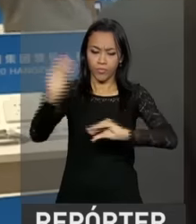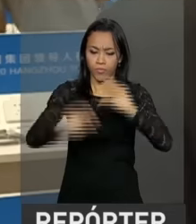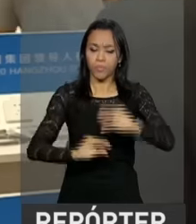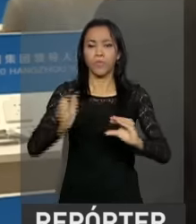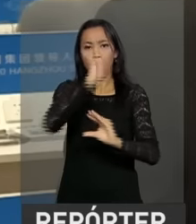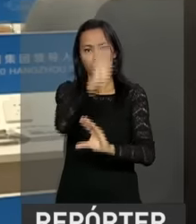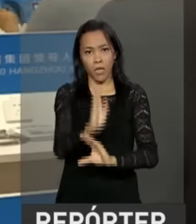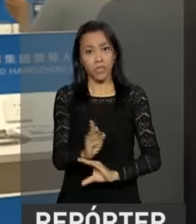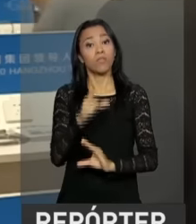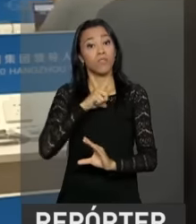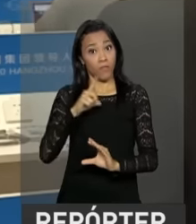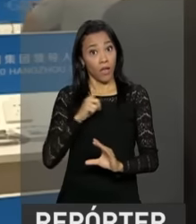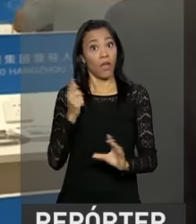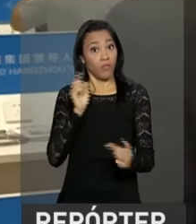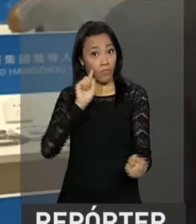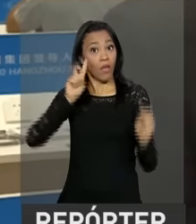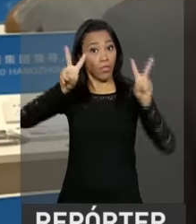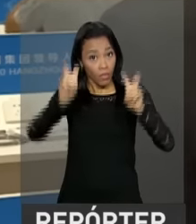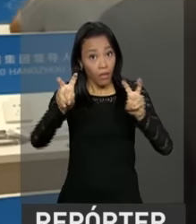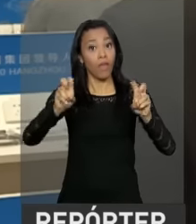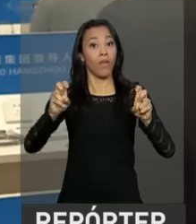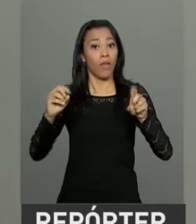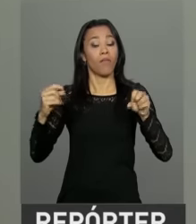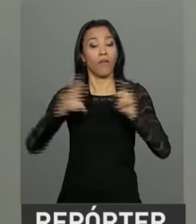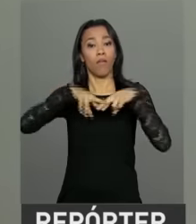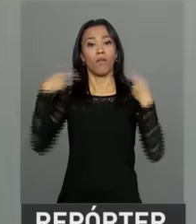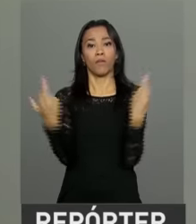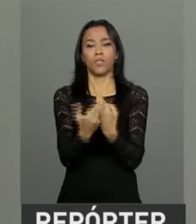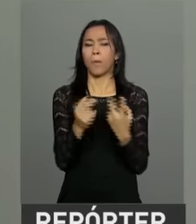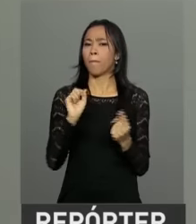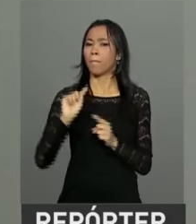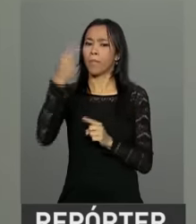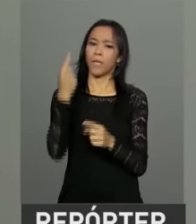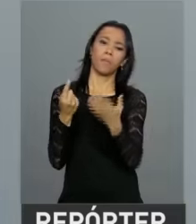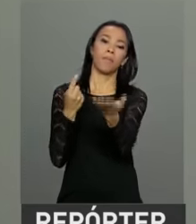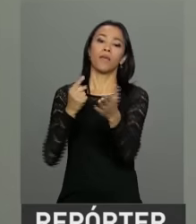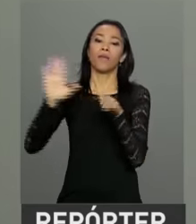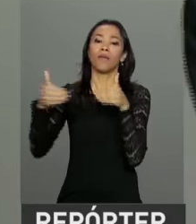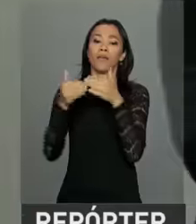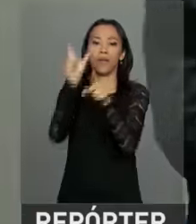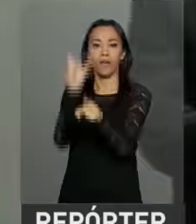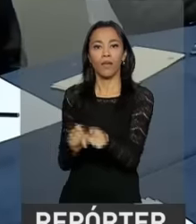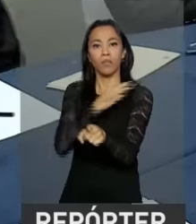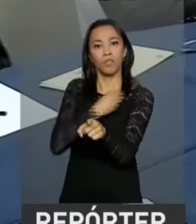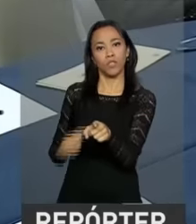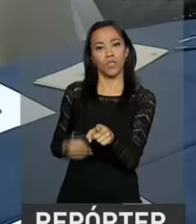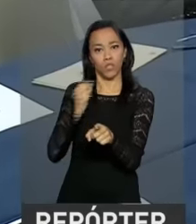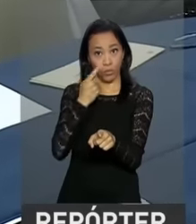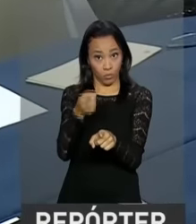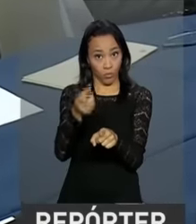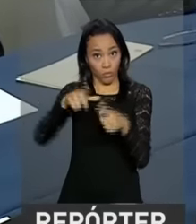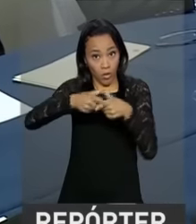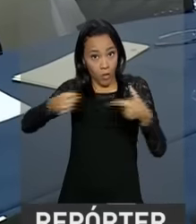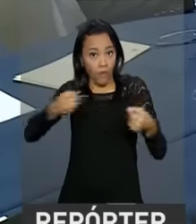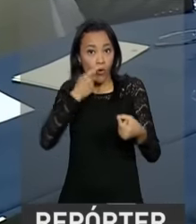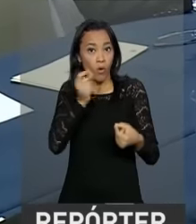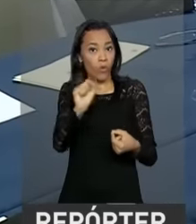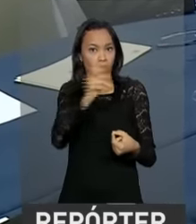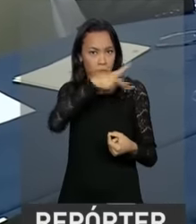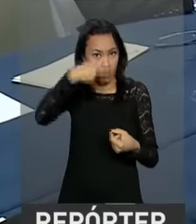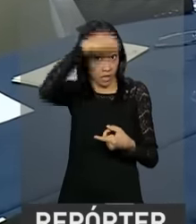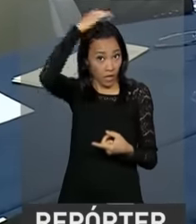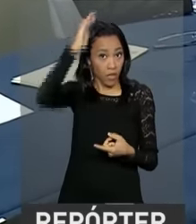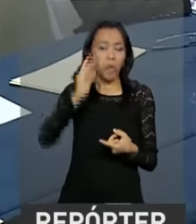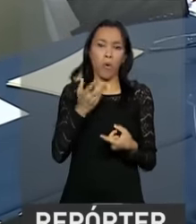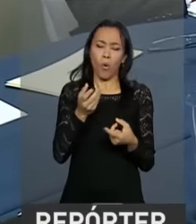Brasil estiveram presentes em todas as conversas na primeira com o primeiro-ministro japonês temer disse também que o Brasil